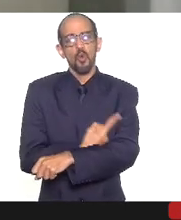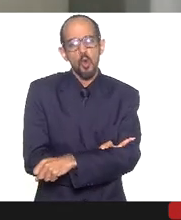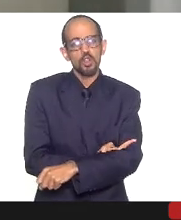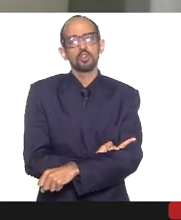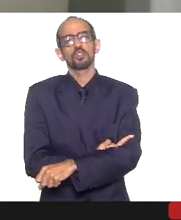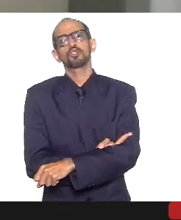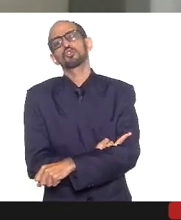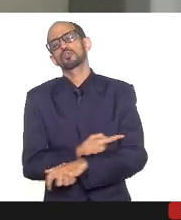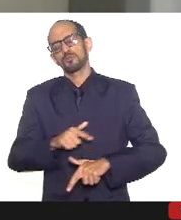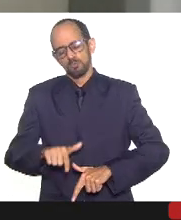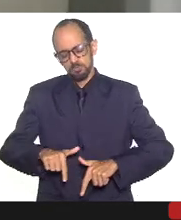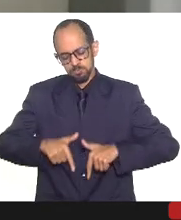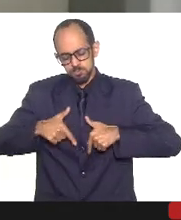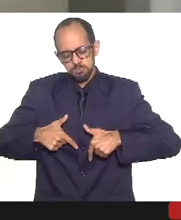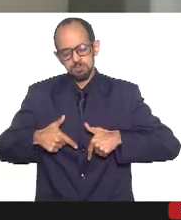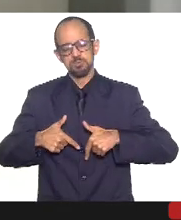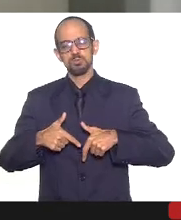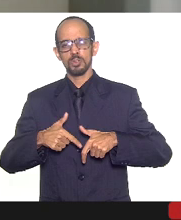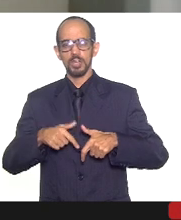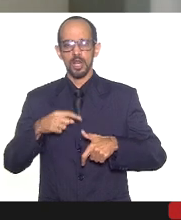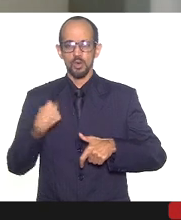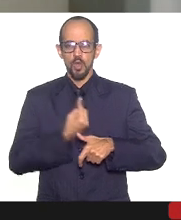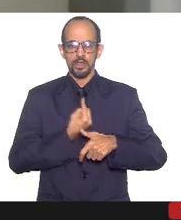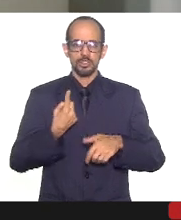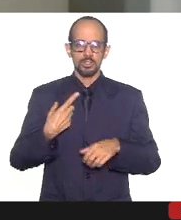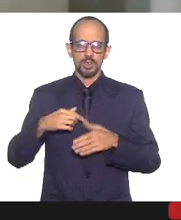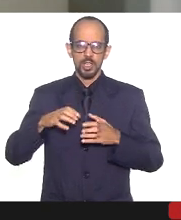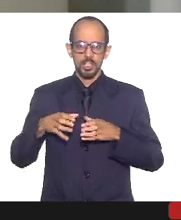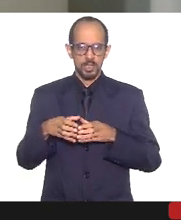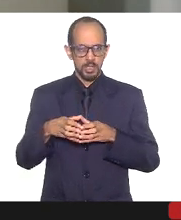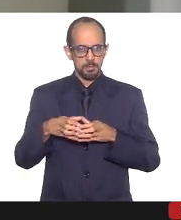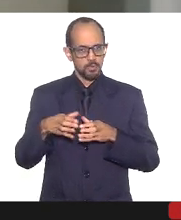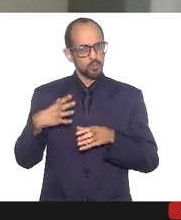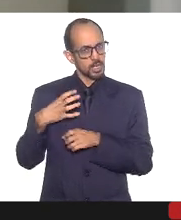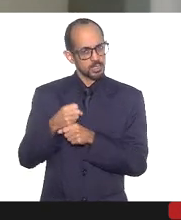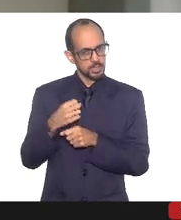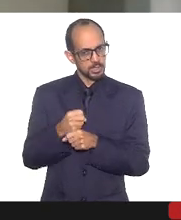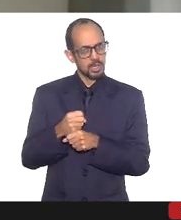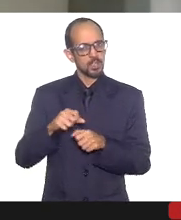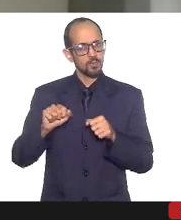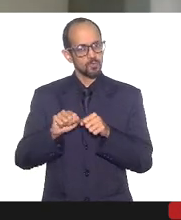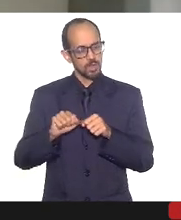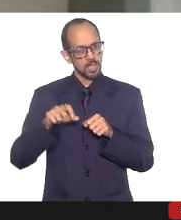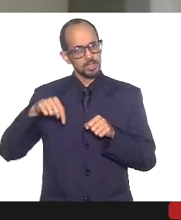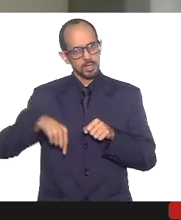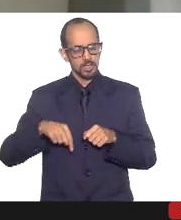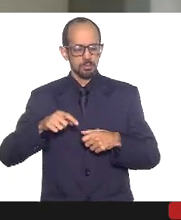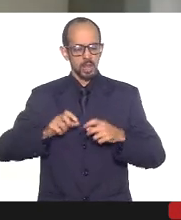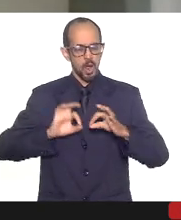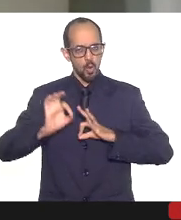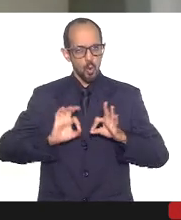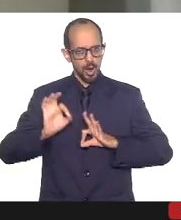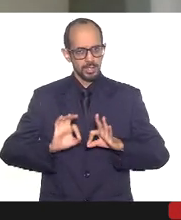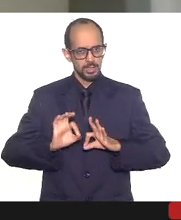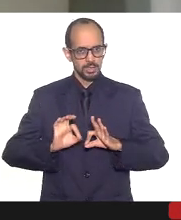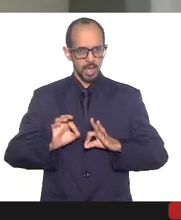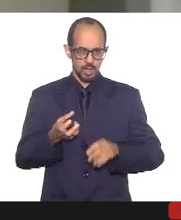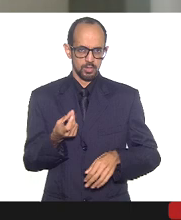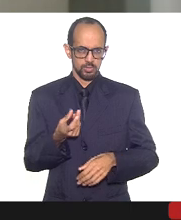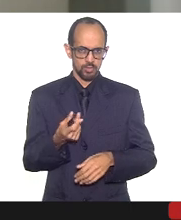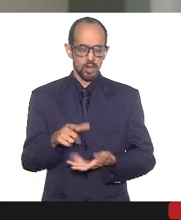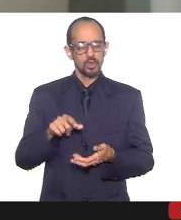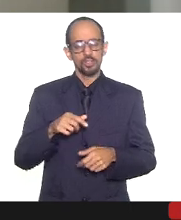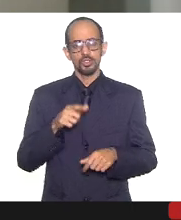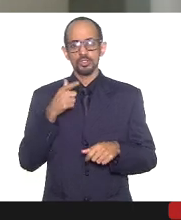financeira fez aqui na SEDUC, de organizar as contas e poder aplicar 110